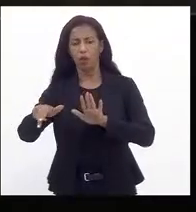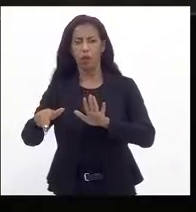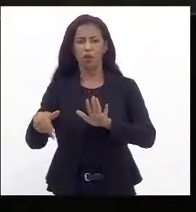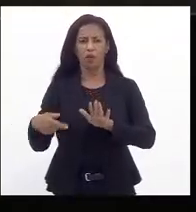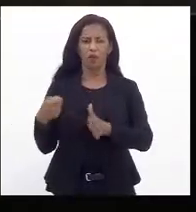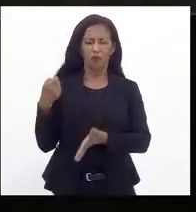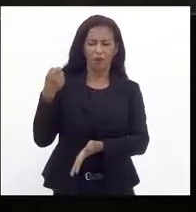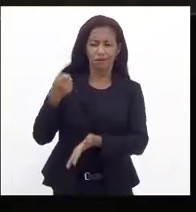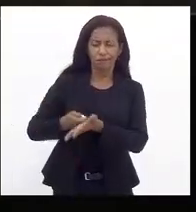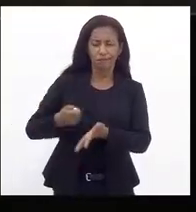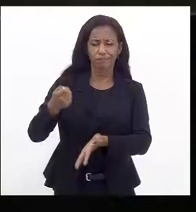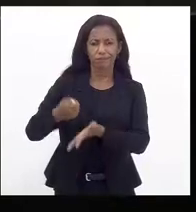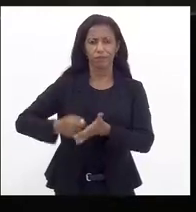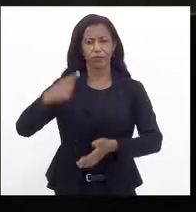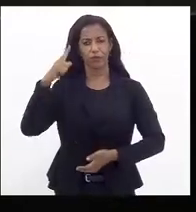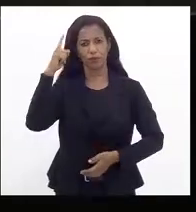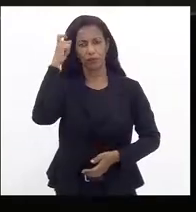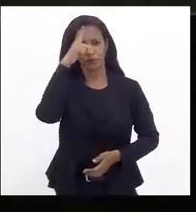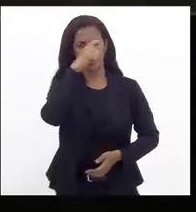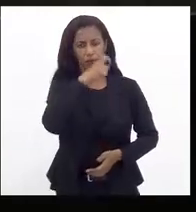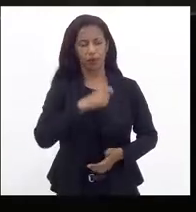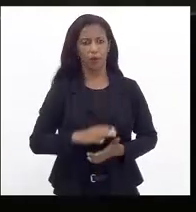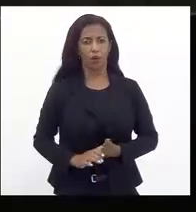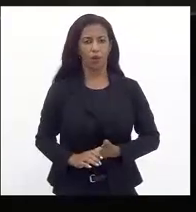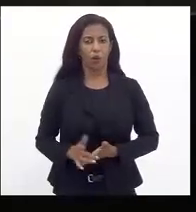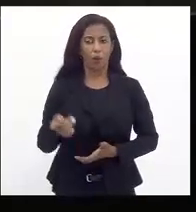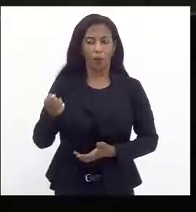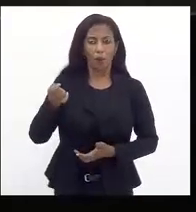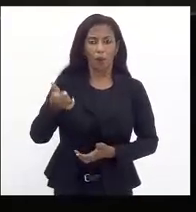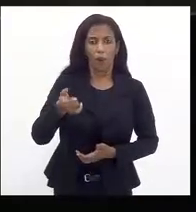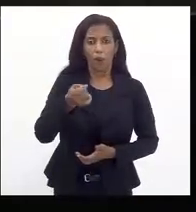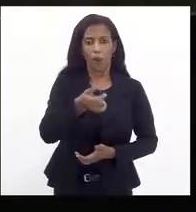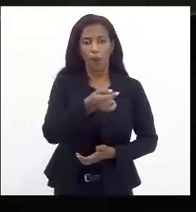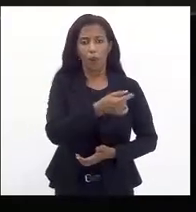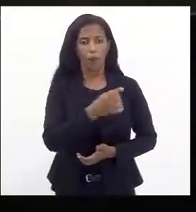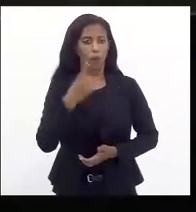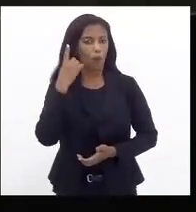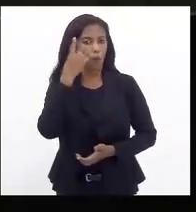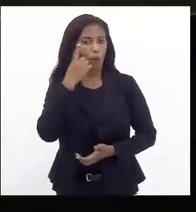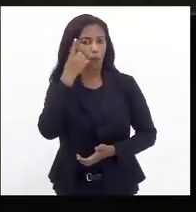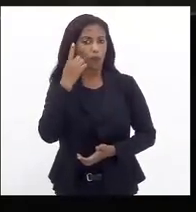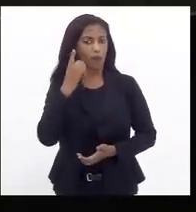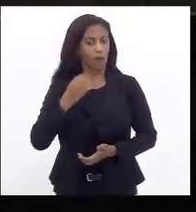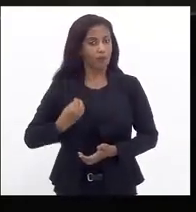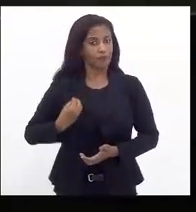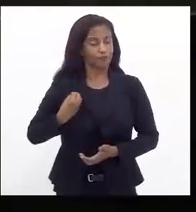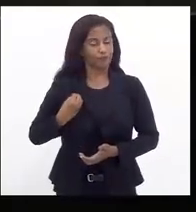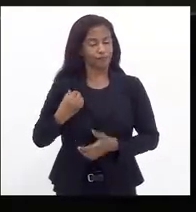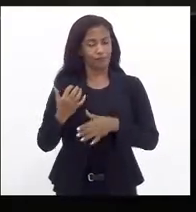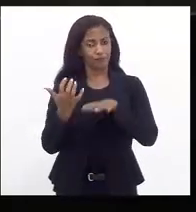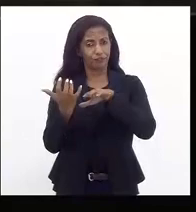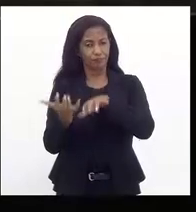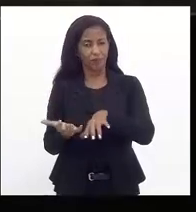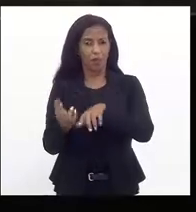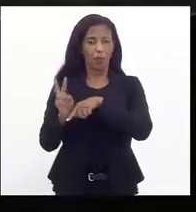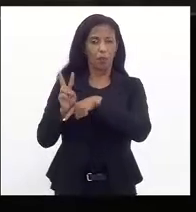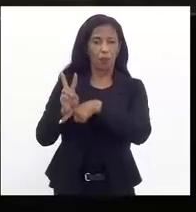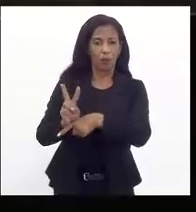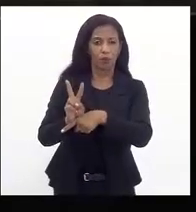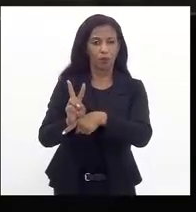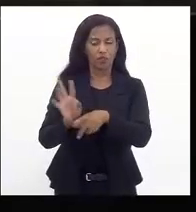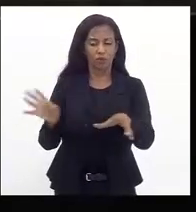as duras penas por poucos deputados que estavam em Brasília defendendo